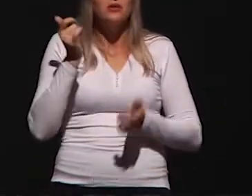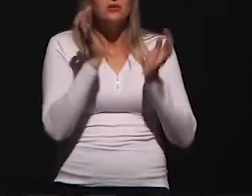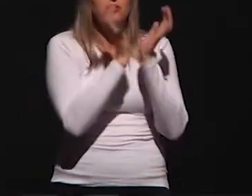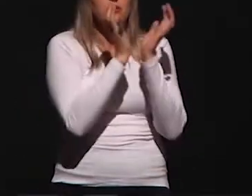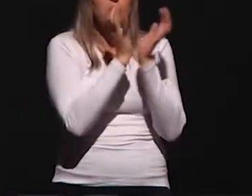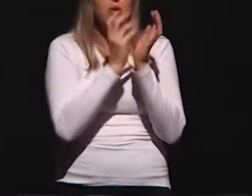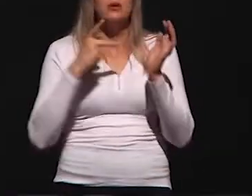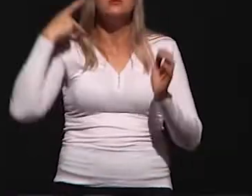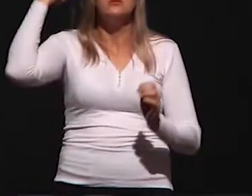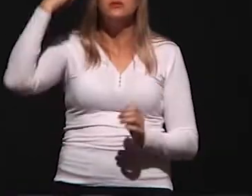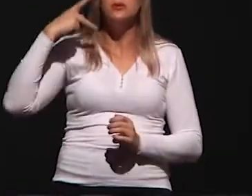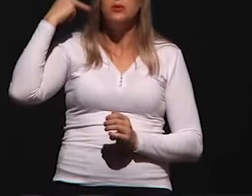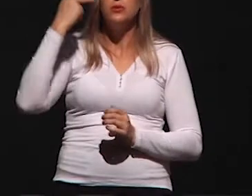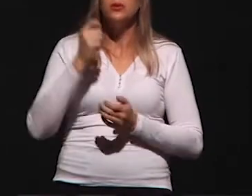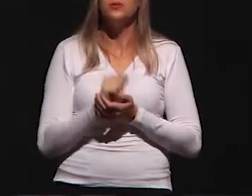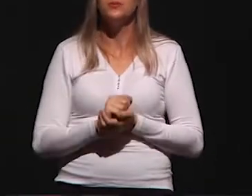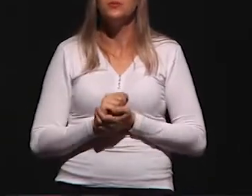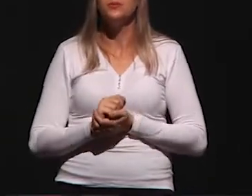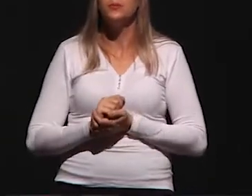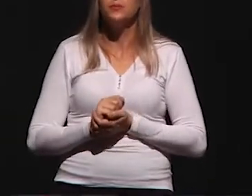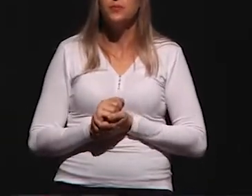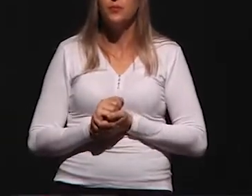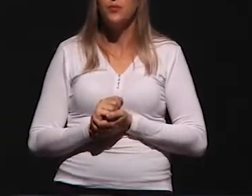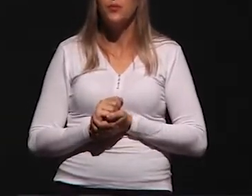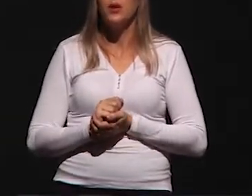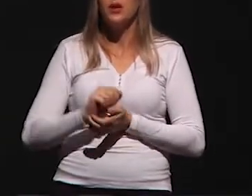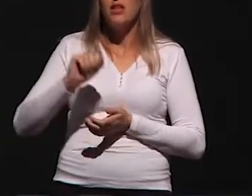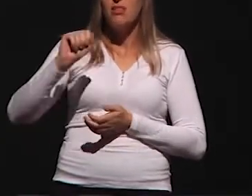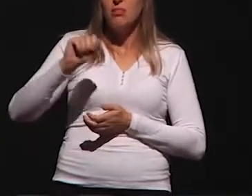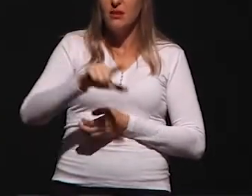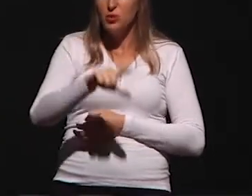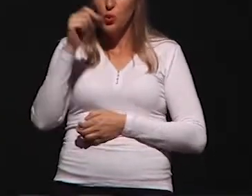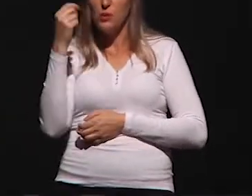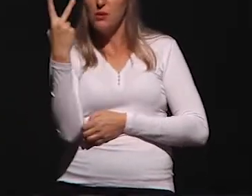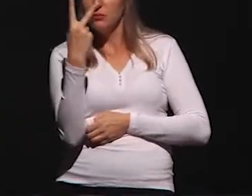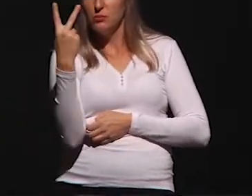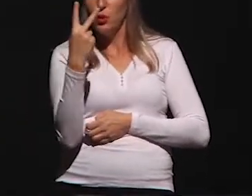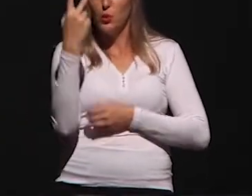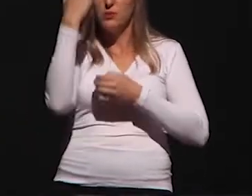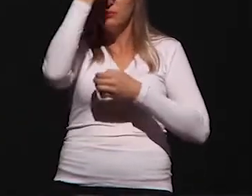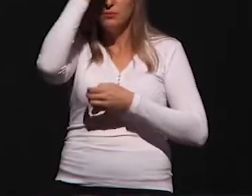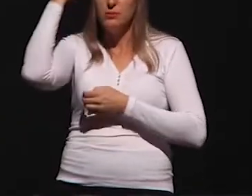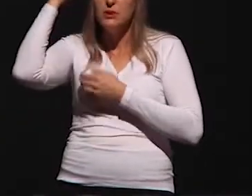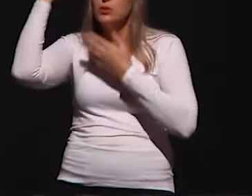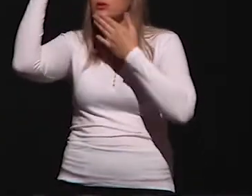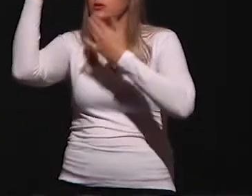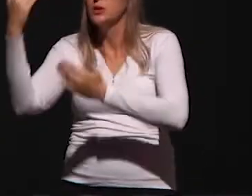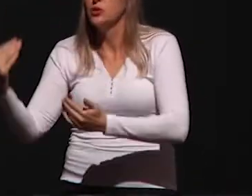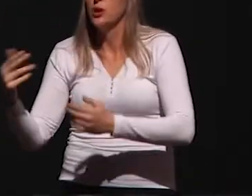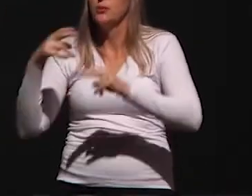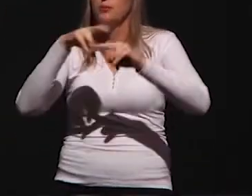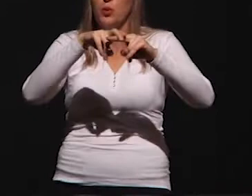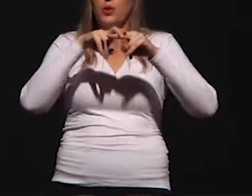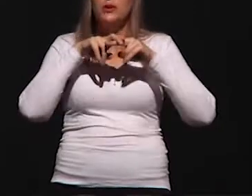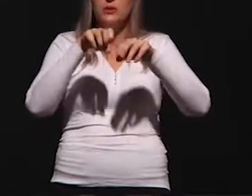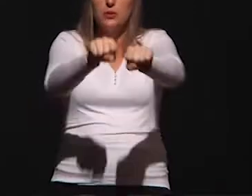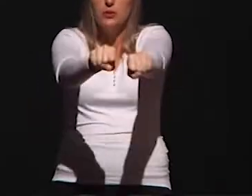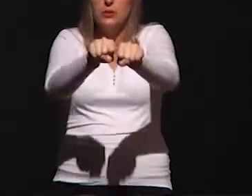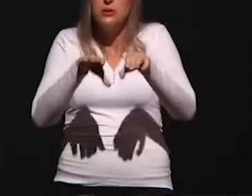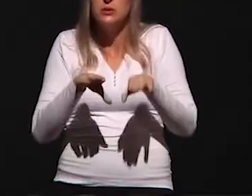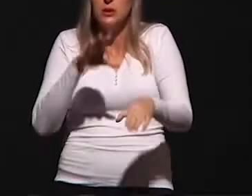colegas vereadores decidir por seus dois homenageados. Por isso, essa sessão